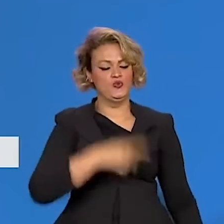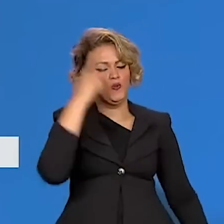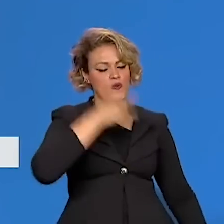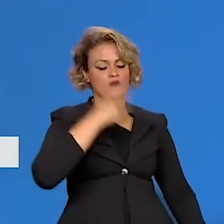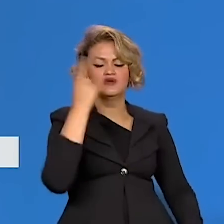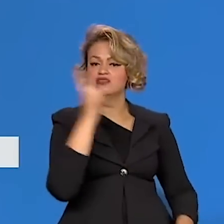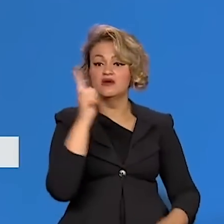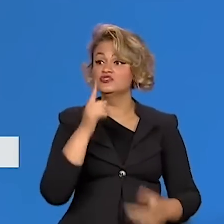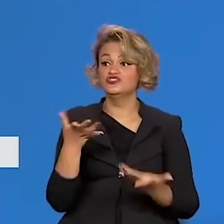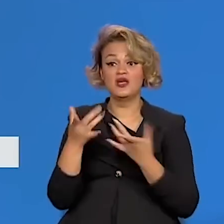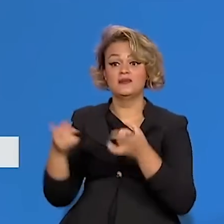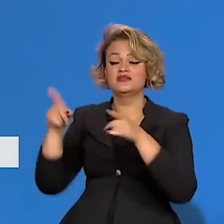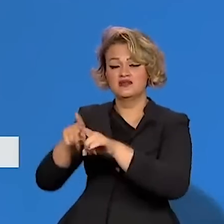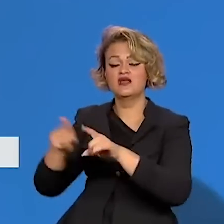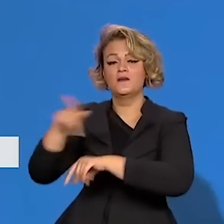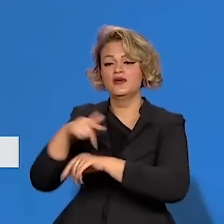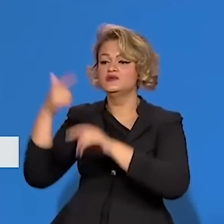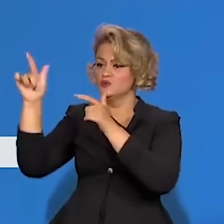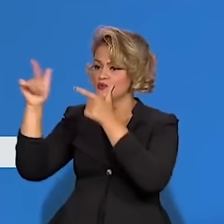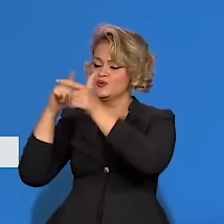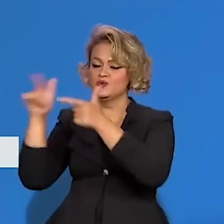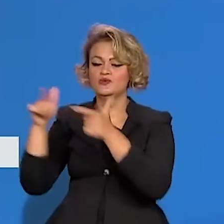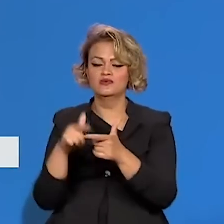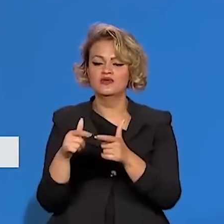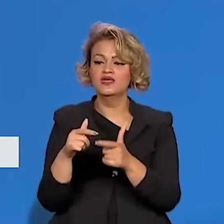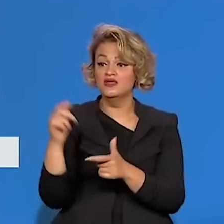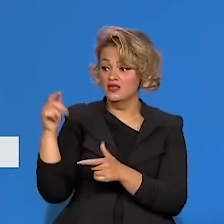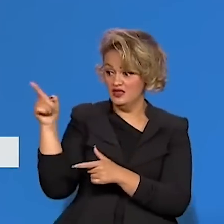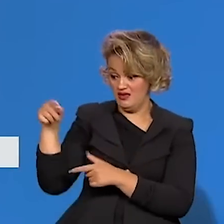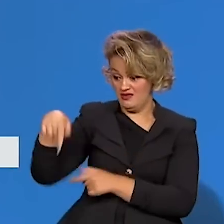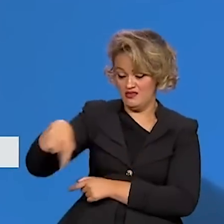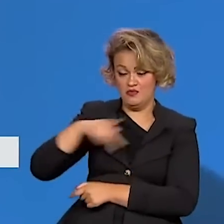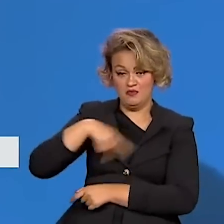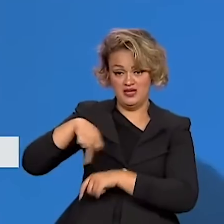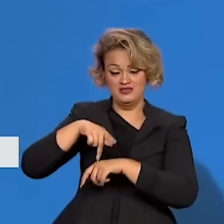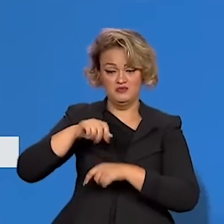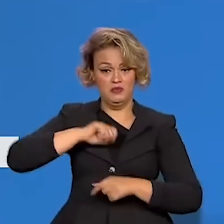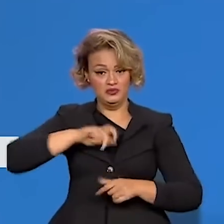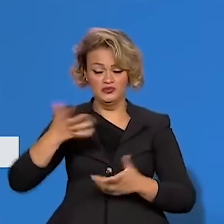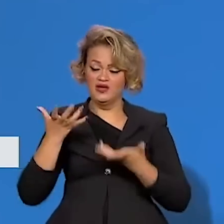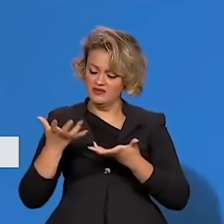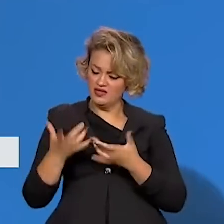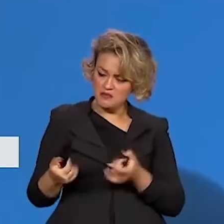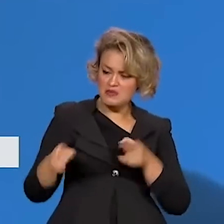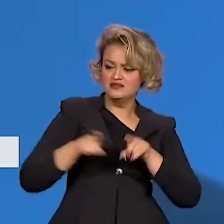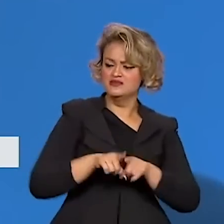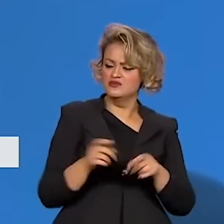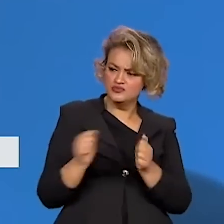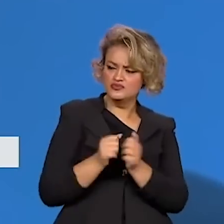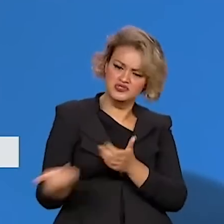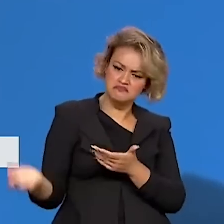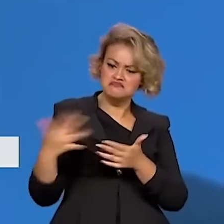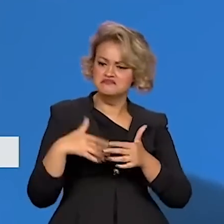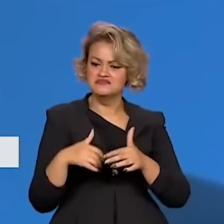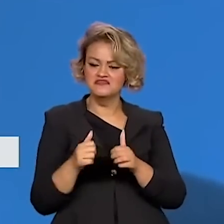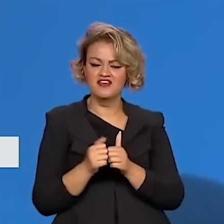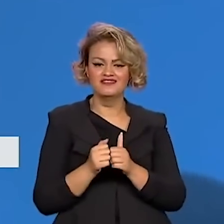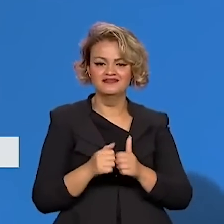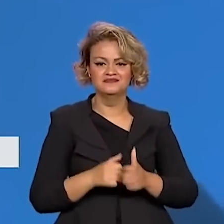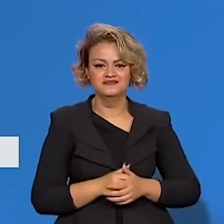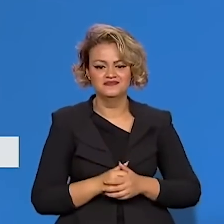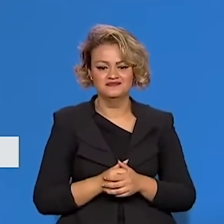as empresas portuguesas E nós queremos que os empregados portugueses construa parceria com as nossas entregas